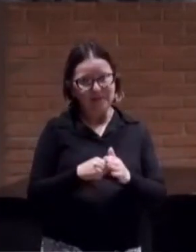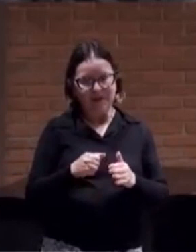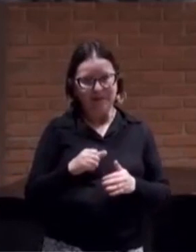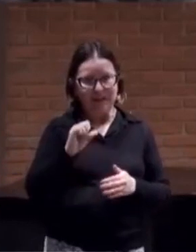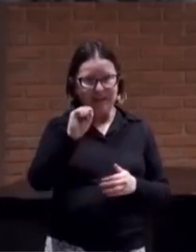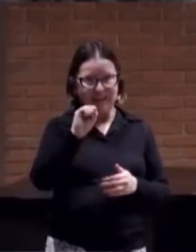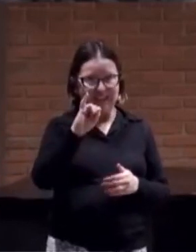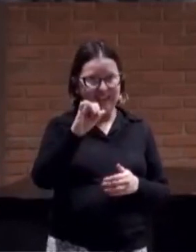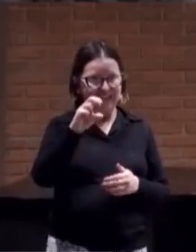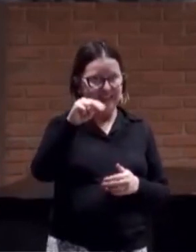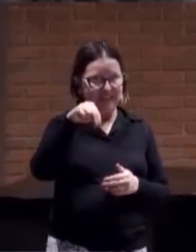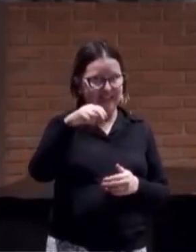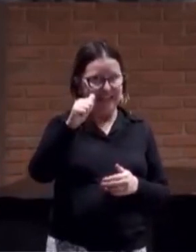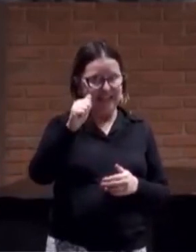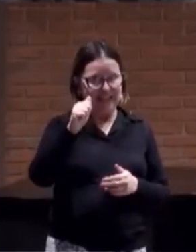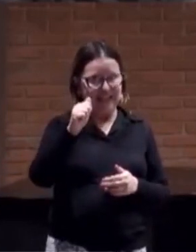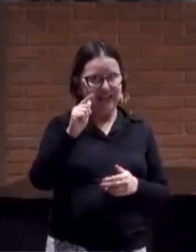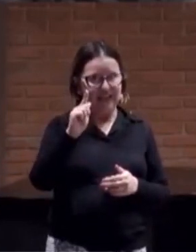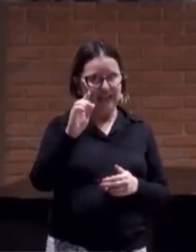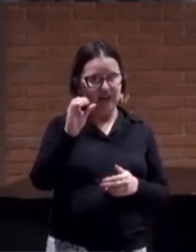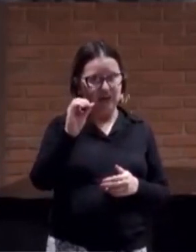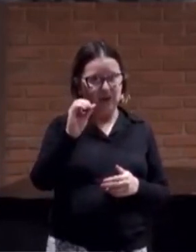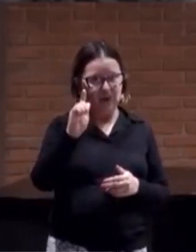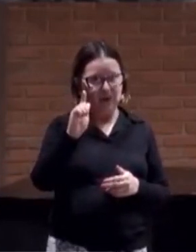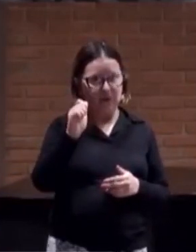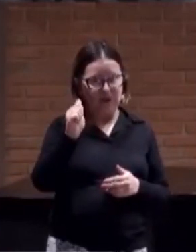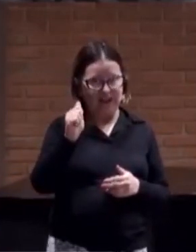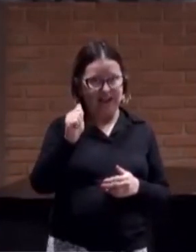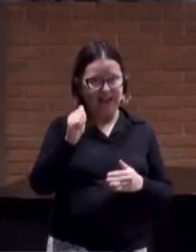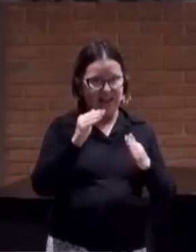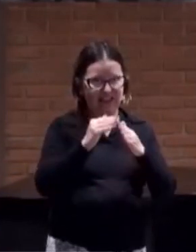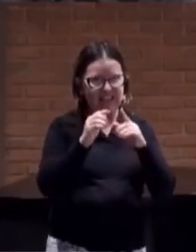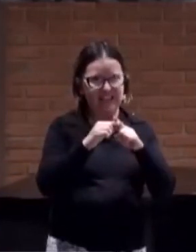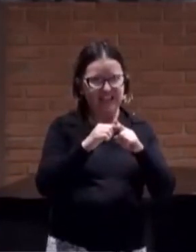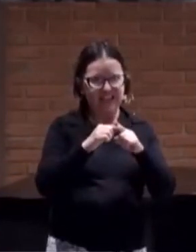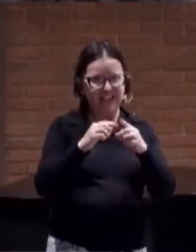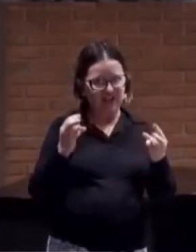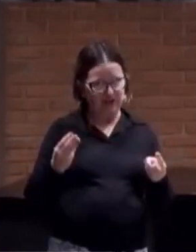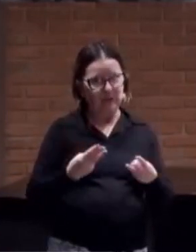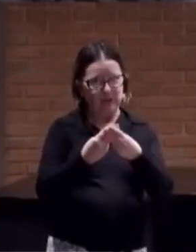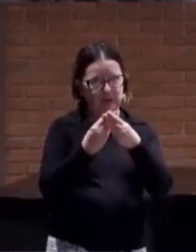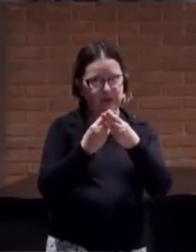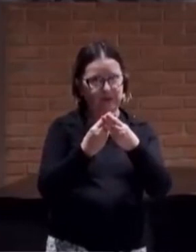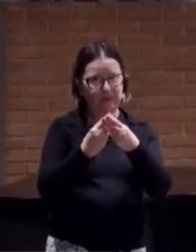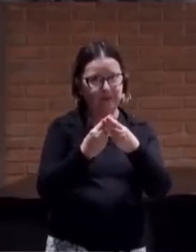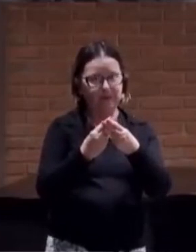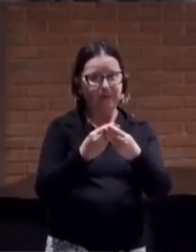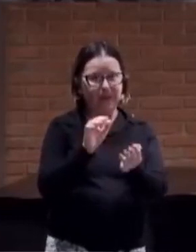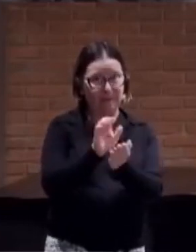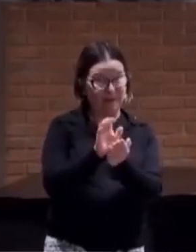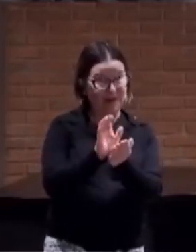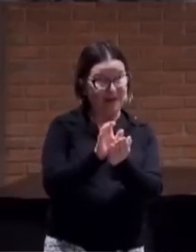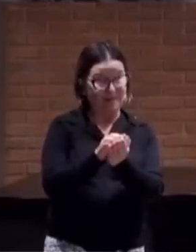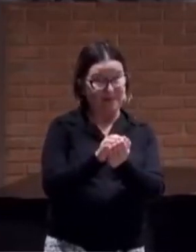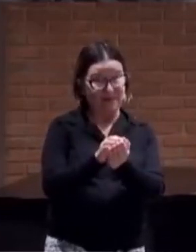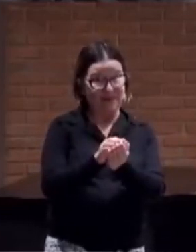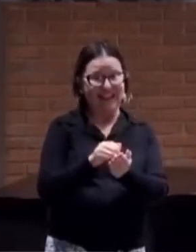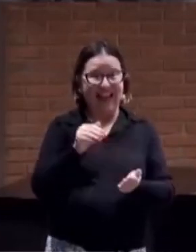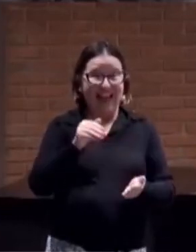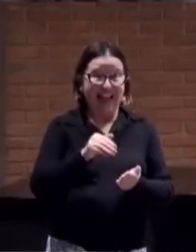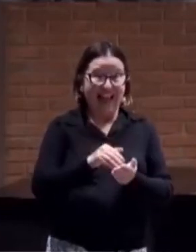lá em Pernambuco, eles vieram, e até o nome